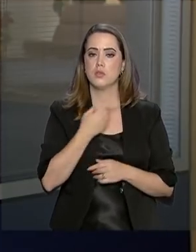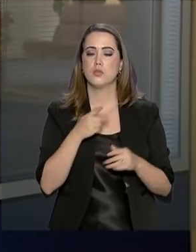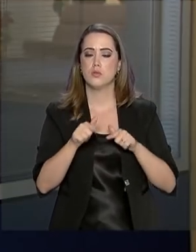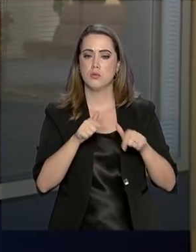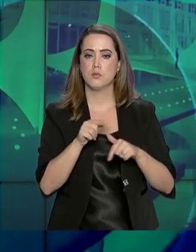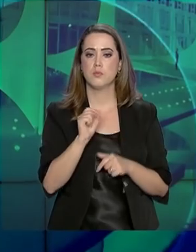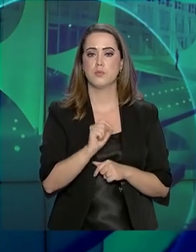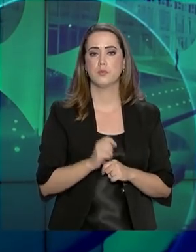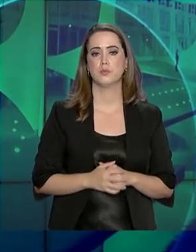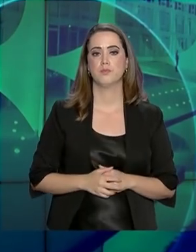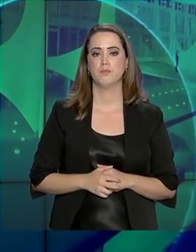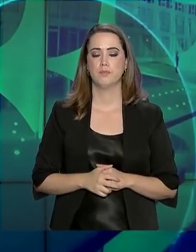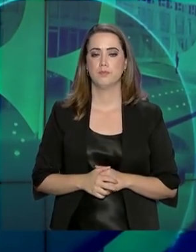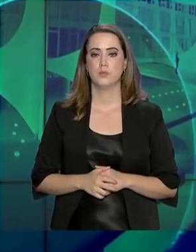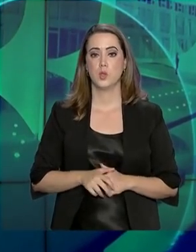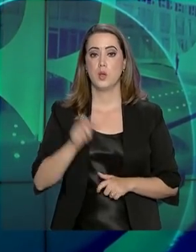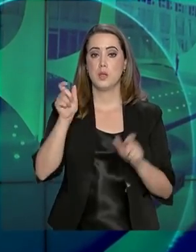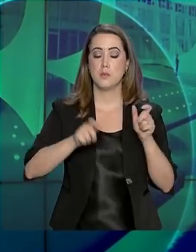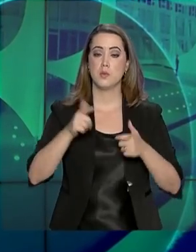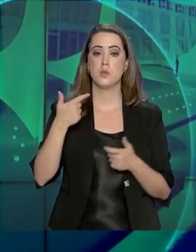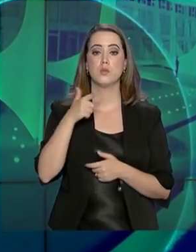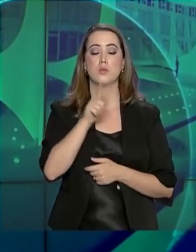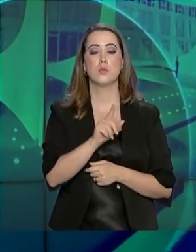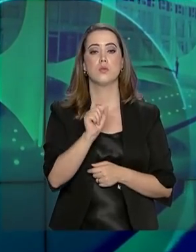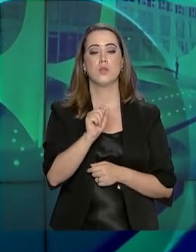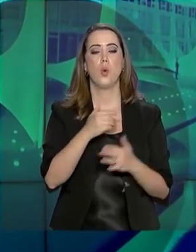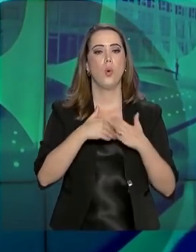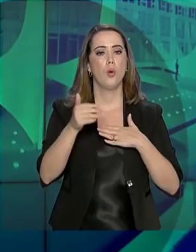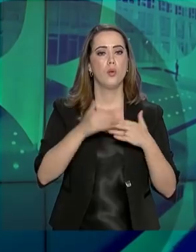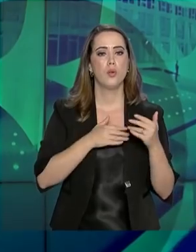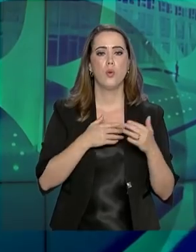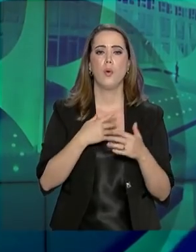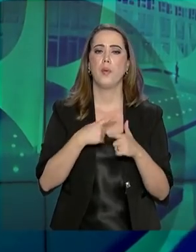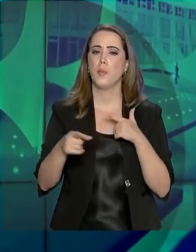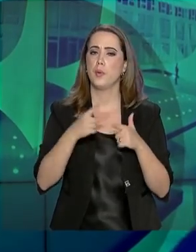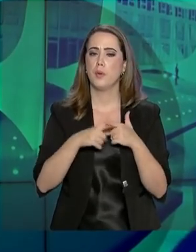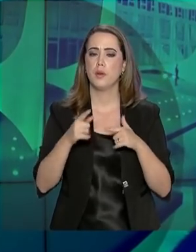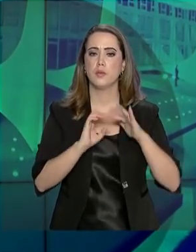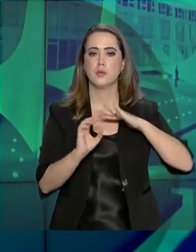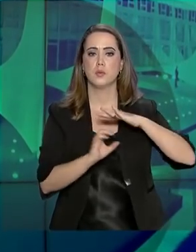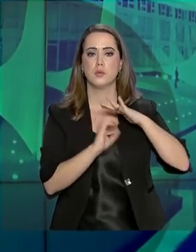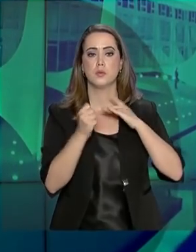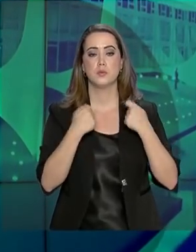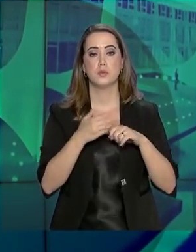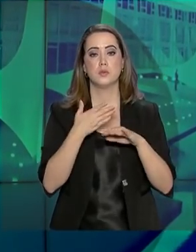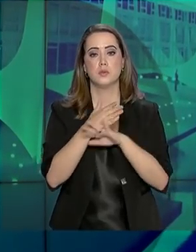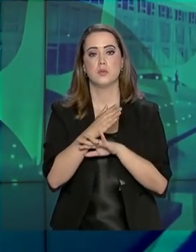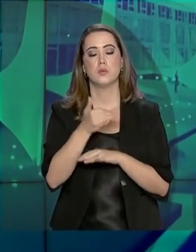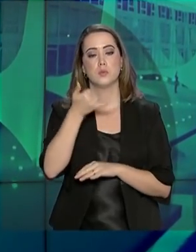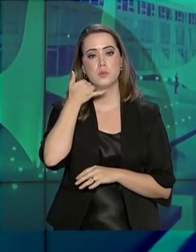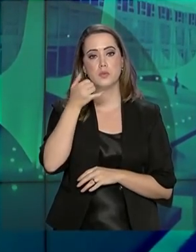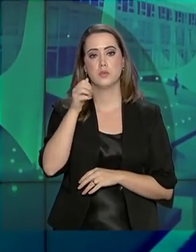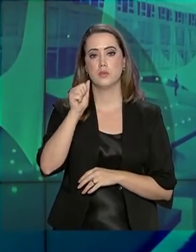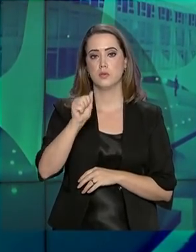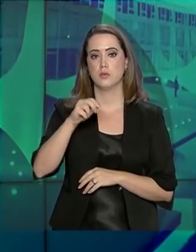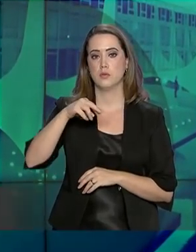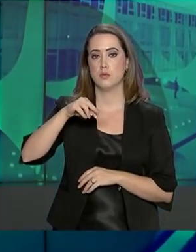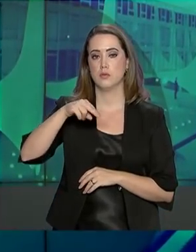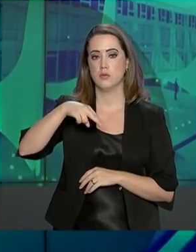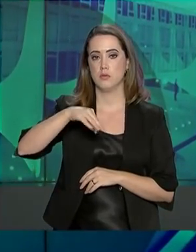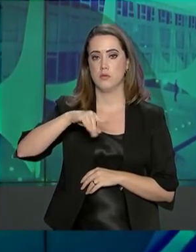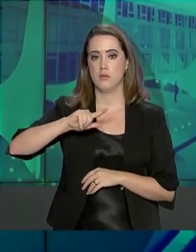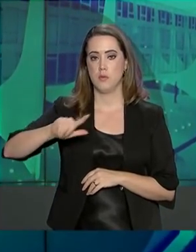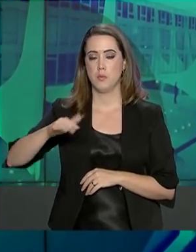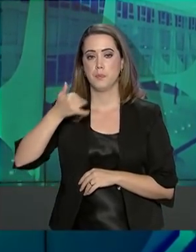tem trabalhado os consumidores que tiverem qualquer problema com a operadora devem entrar em contato com a